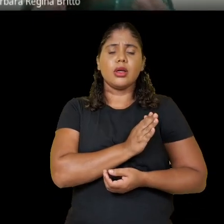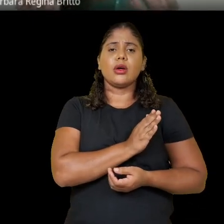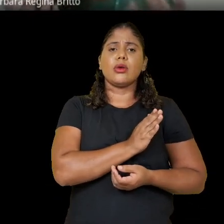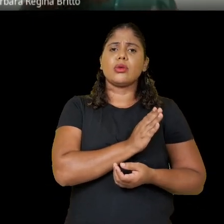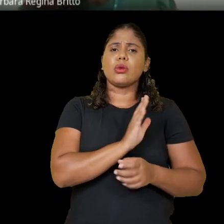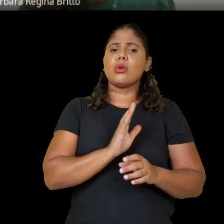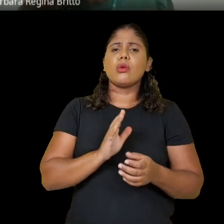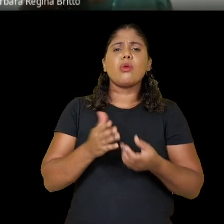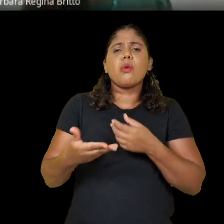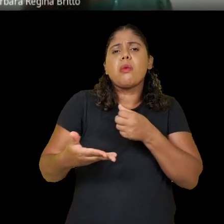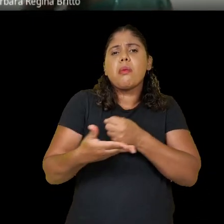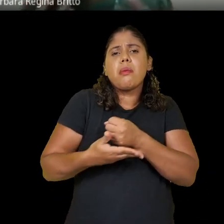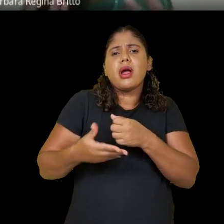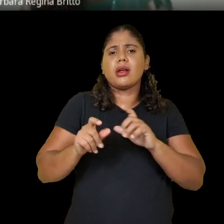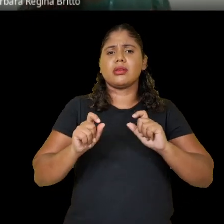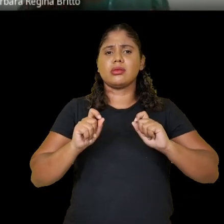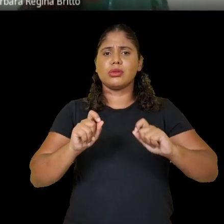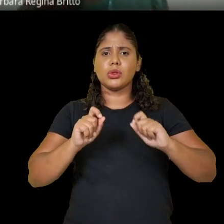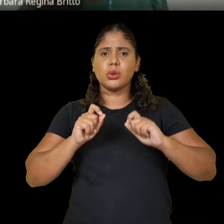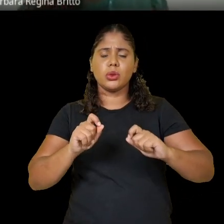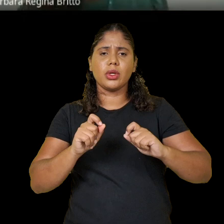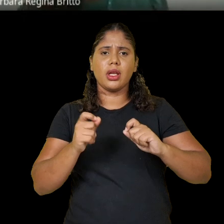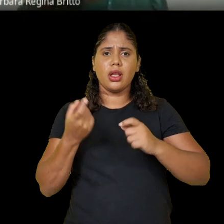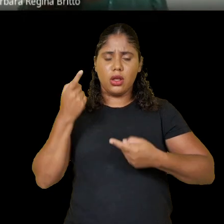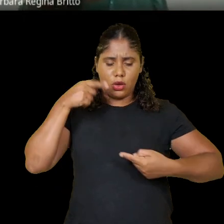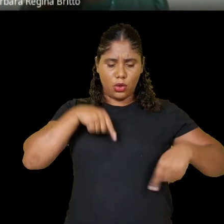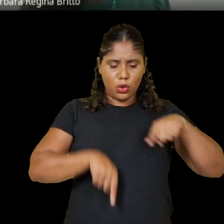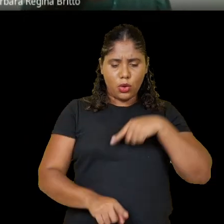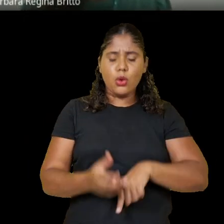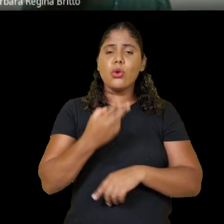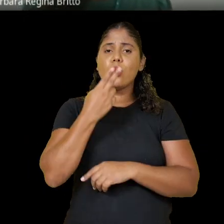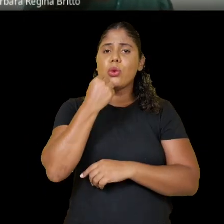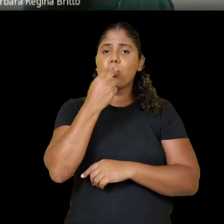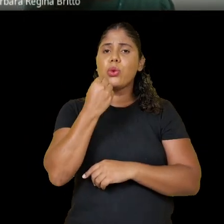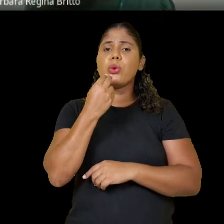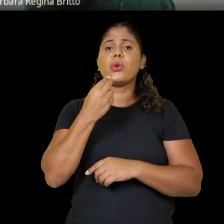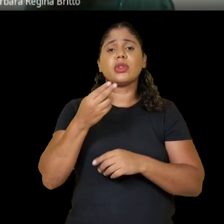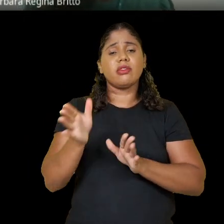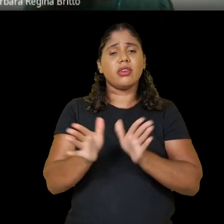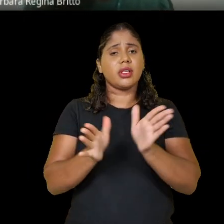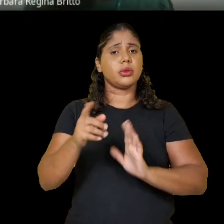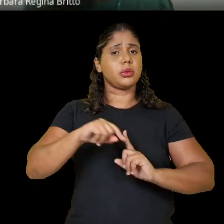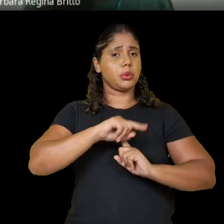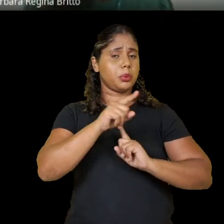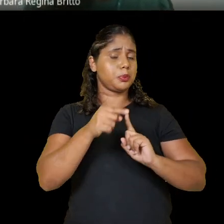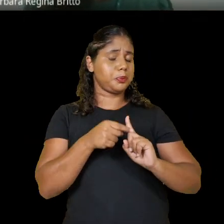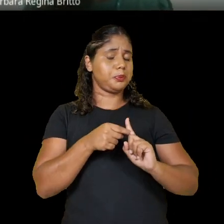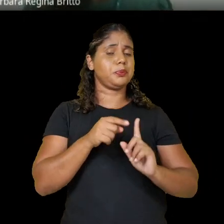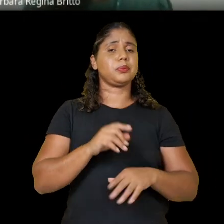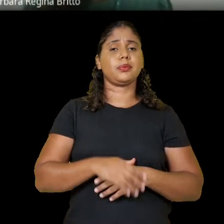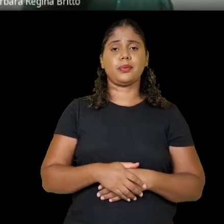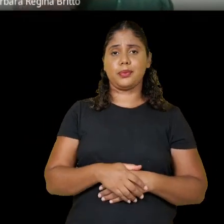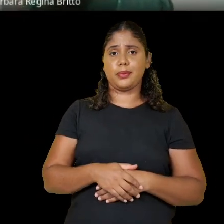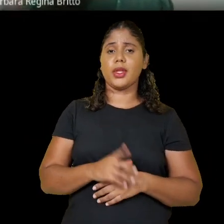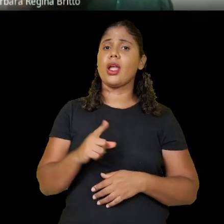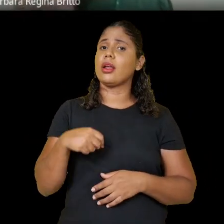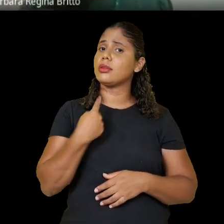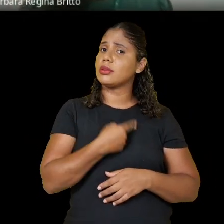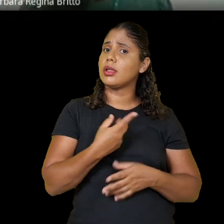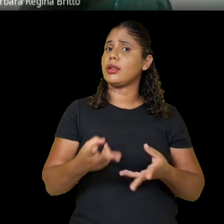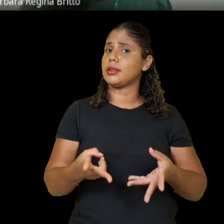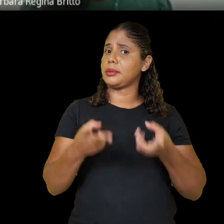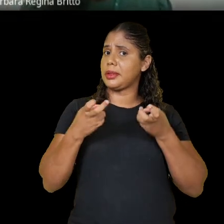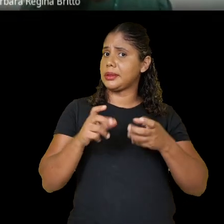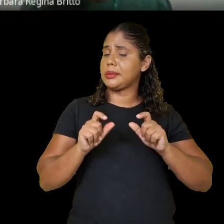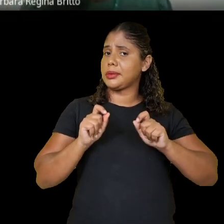da oferta metabólica, de toda a questão que vai permear a gestação. E aí a gente vai perceber uma